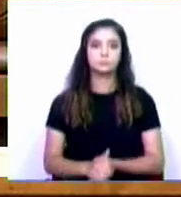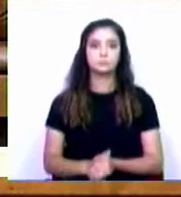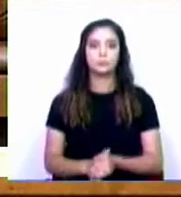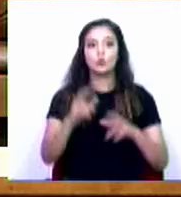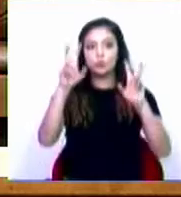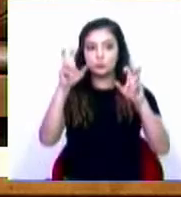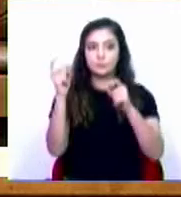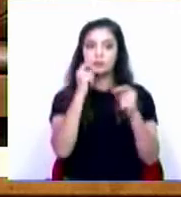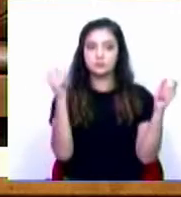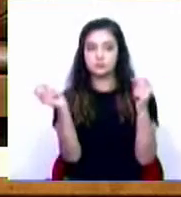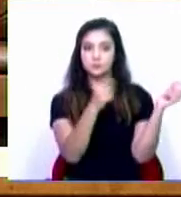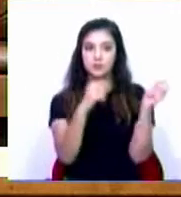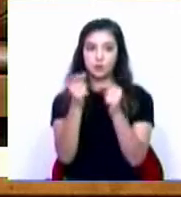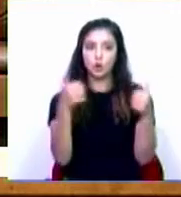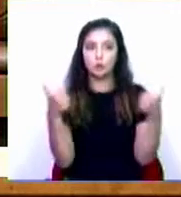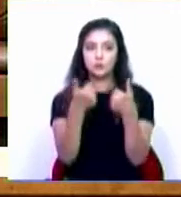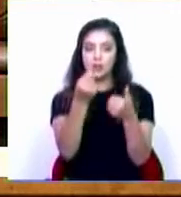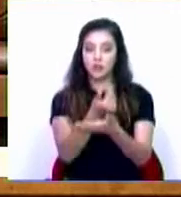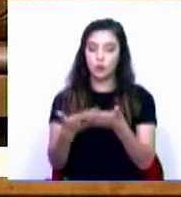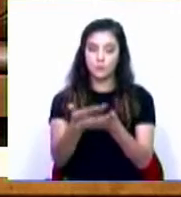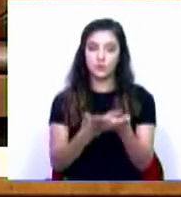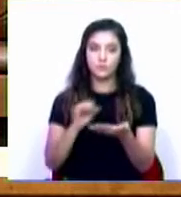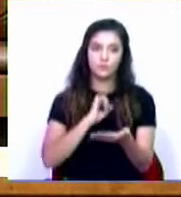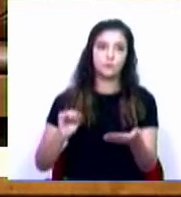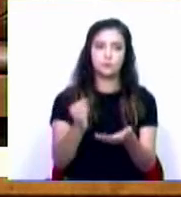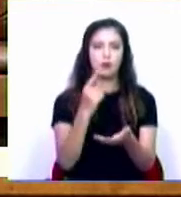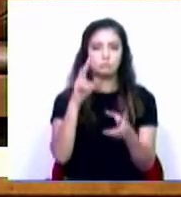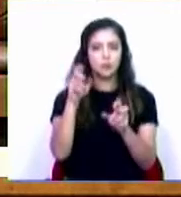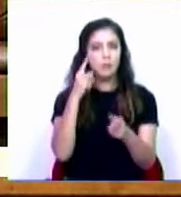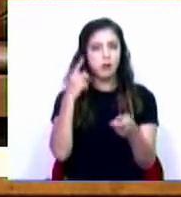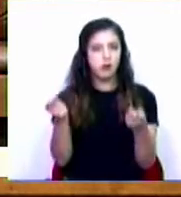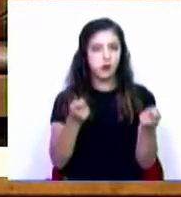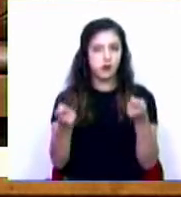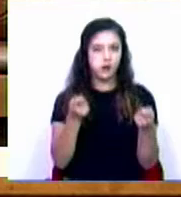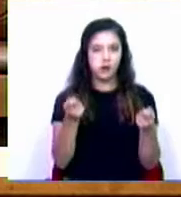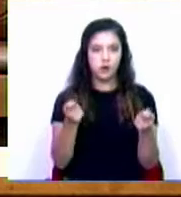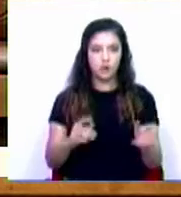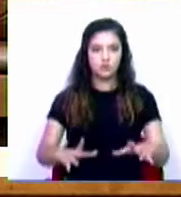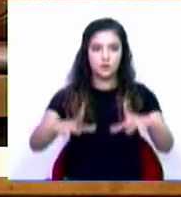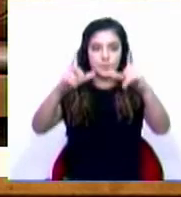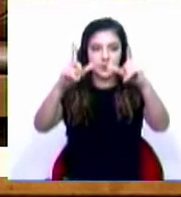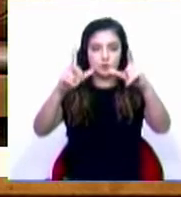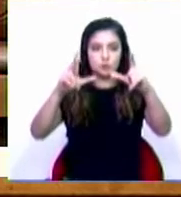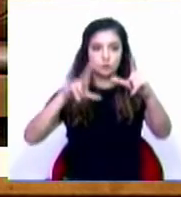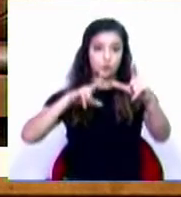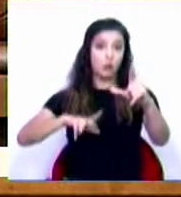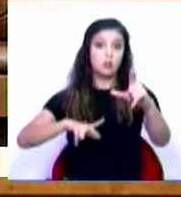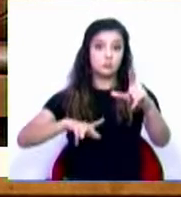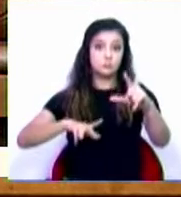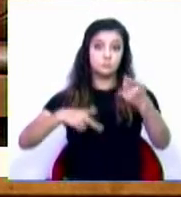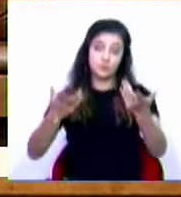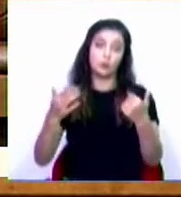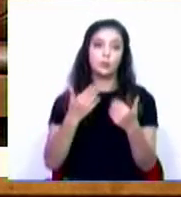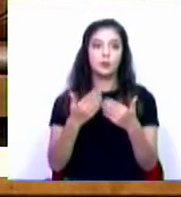debate é a competitividade da nossa economia. É um tema estratégico para o desenvolvimento do nosso país. Por isso,